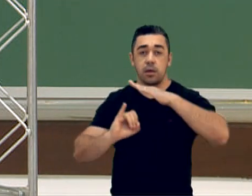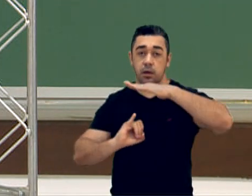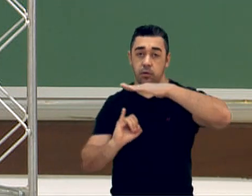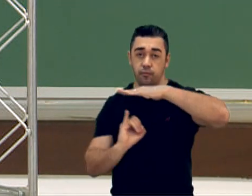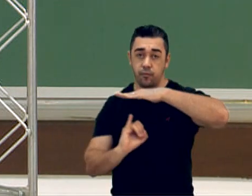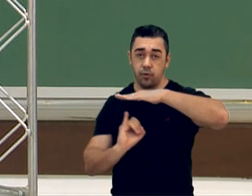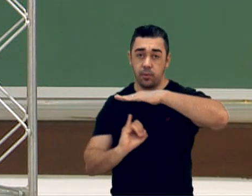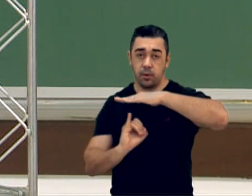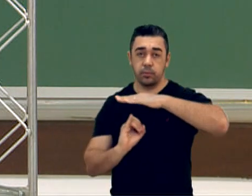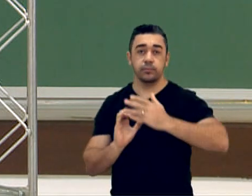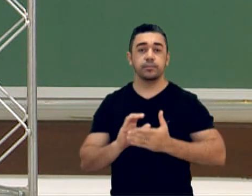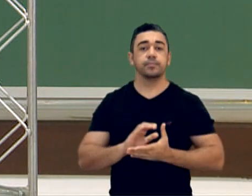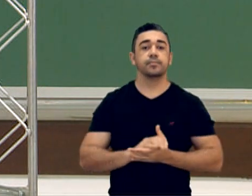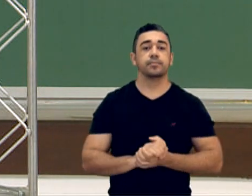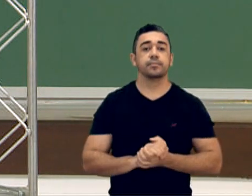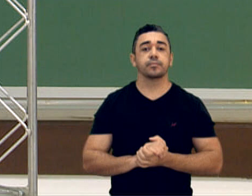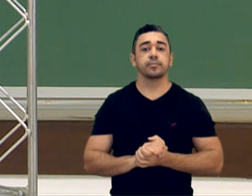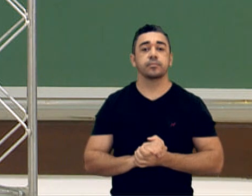informal.